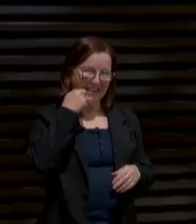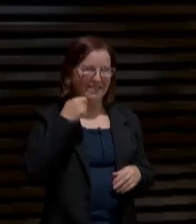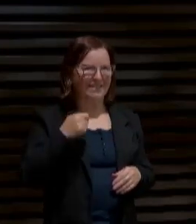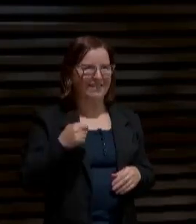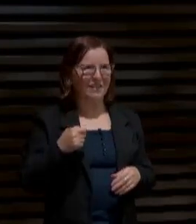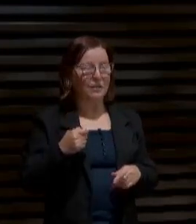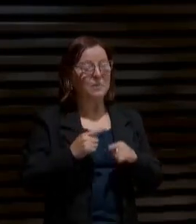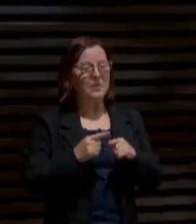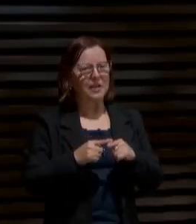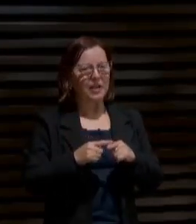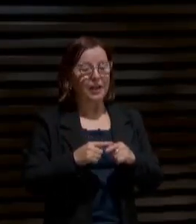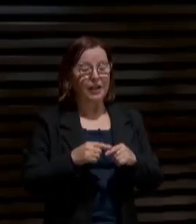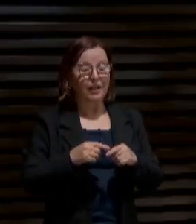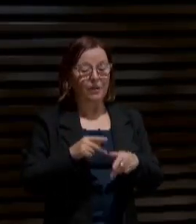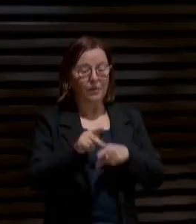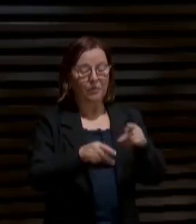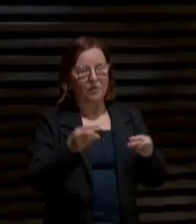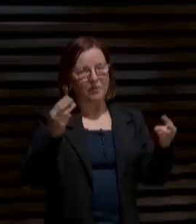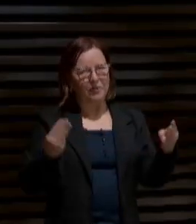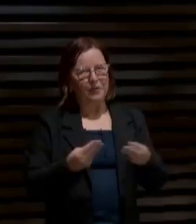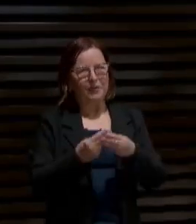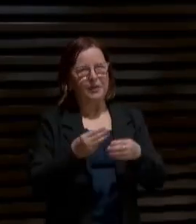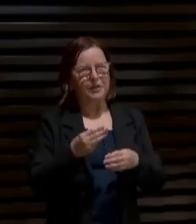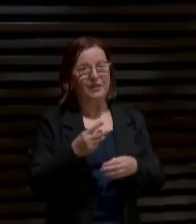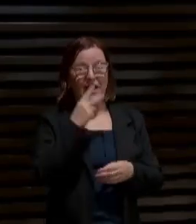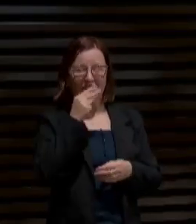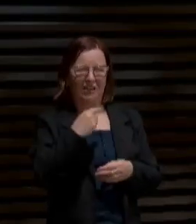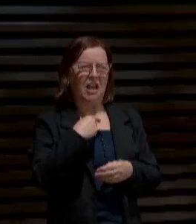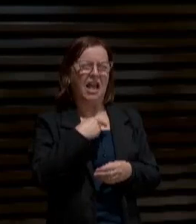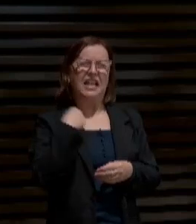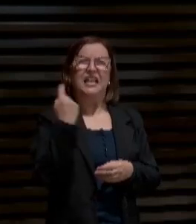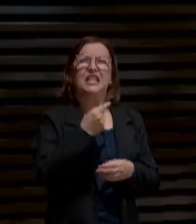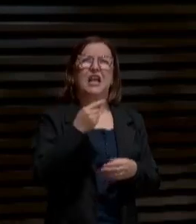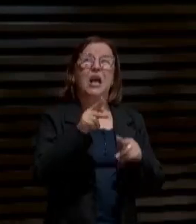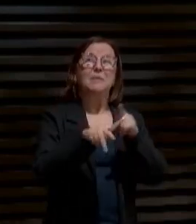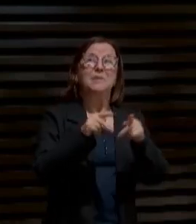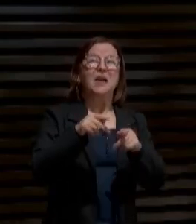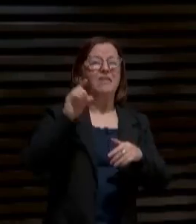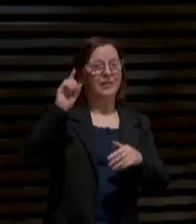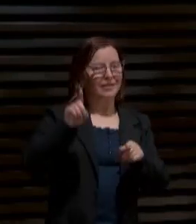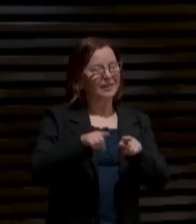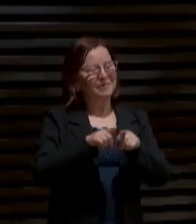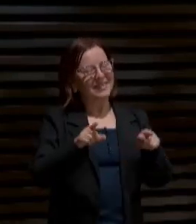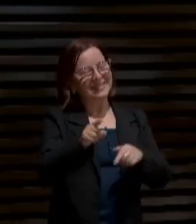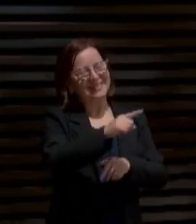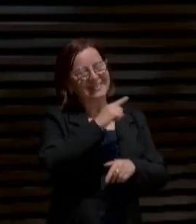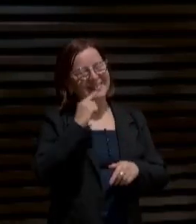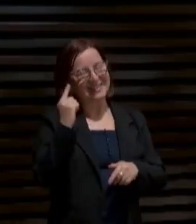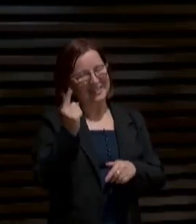somos o povo de Deus nós temos os oráculos de Deus mas nós como gentias em Cristo Ele nos